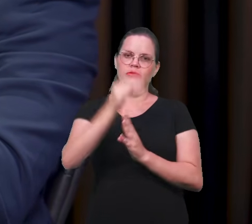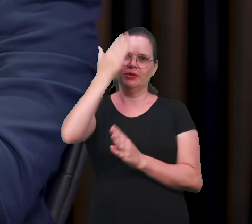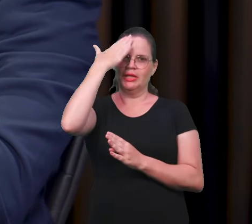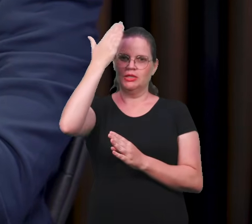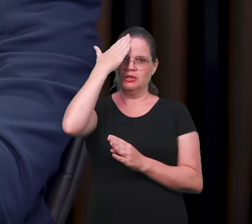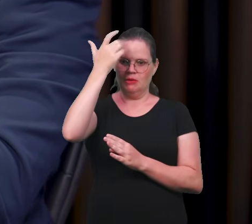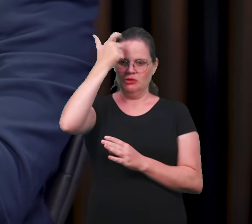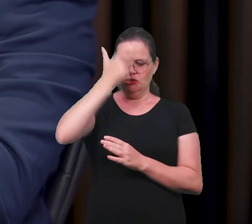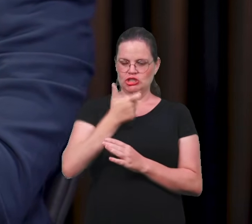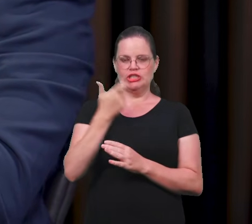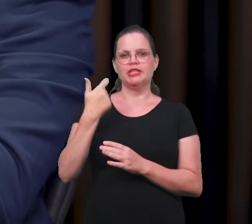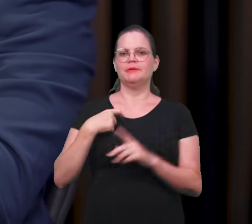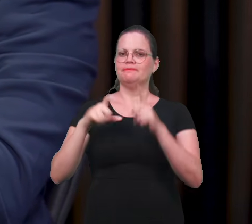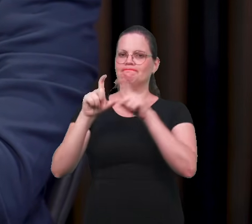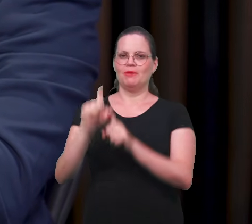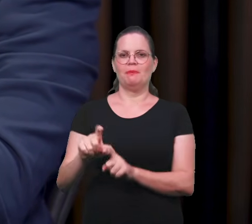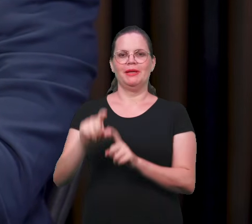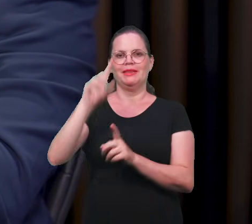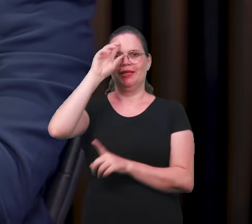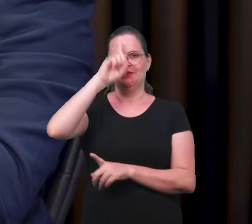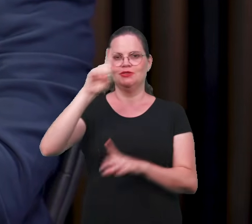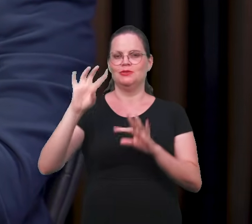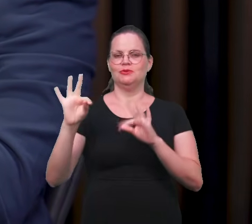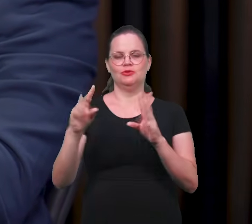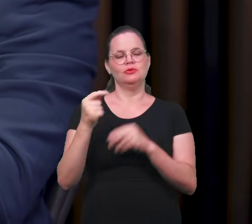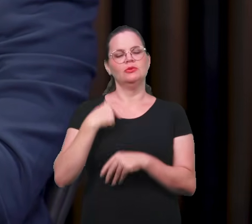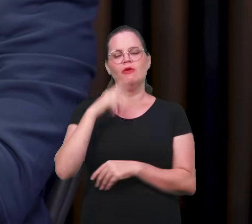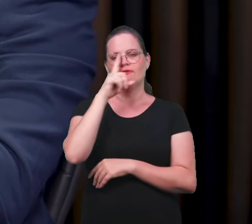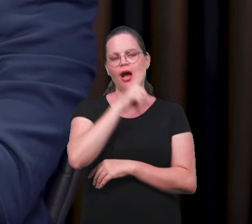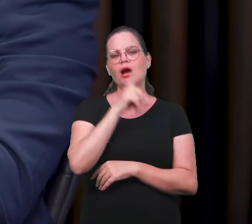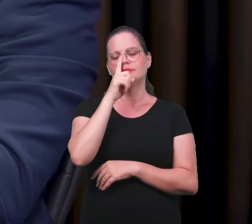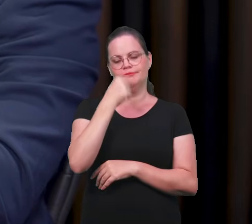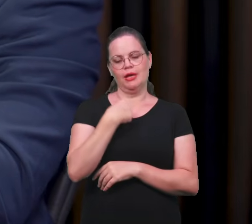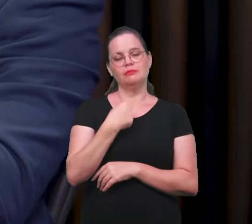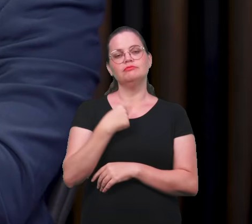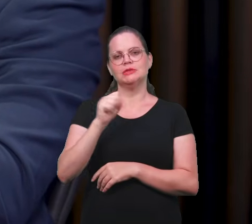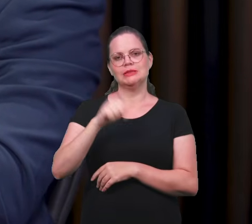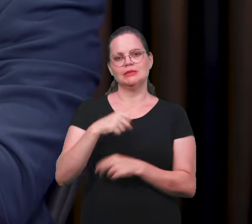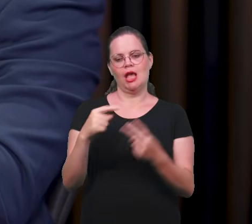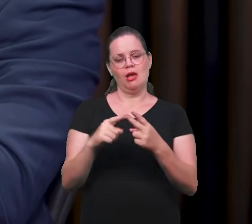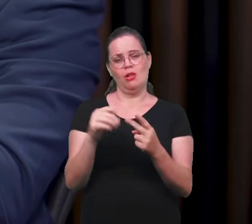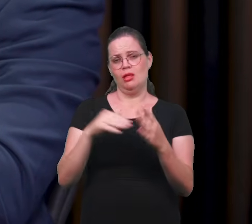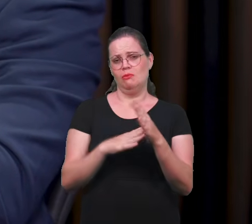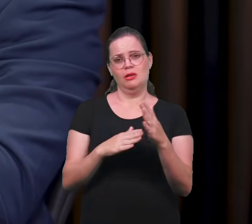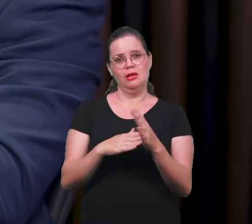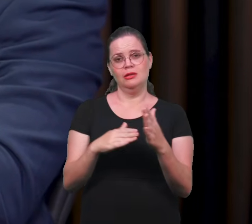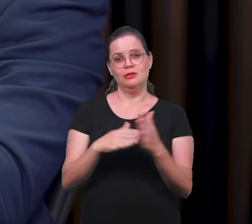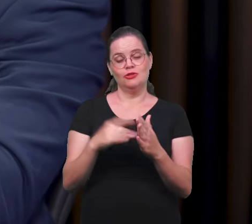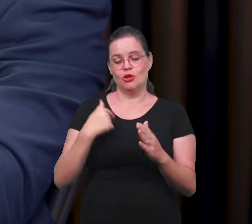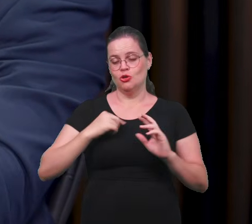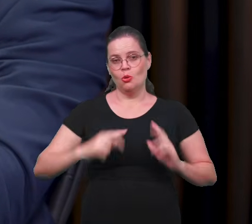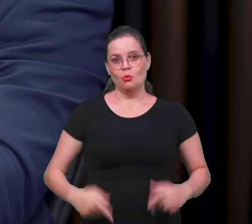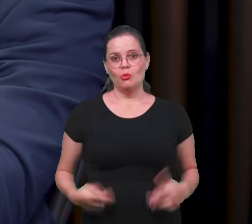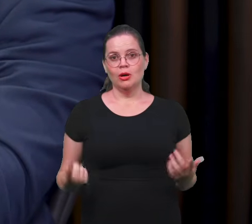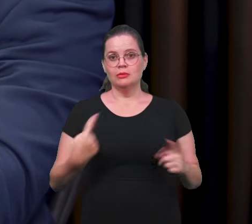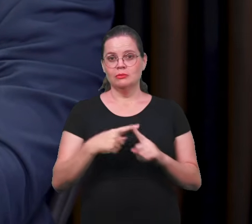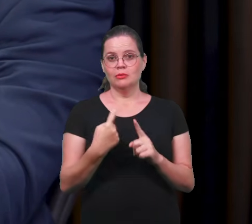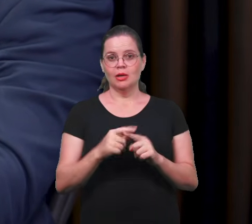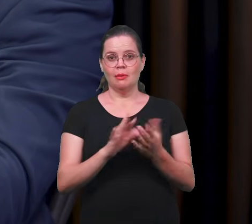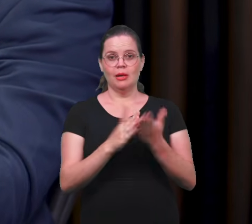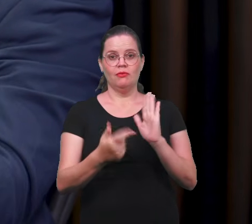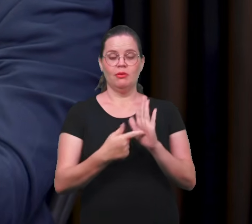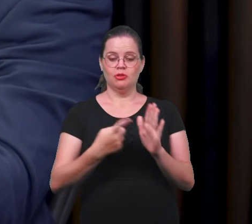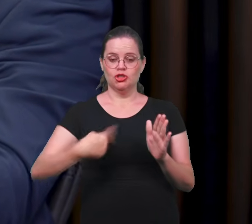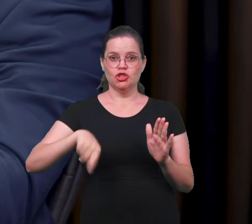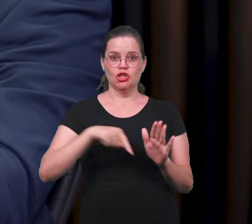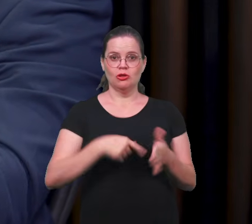primária, de que nós somos dependentes, nós somos limitados, a nossa natureza é má. A palavra diz, né, o homem é mau